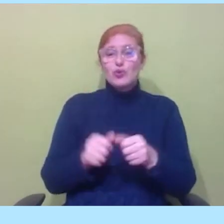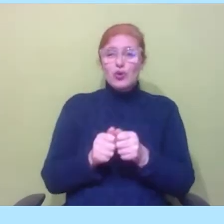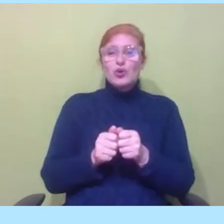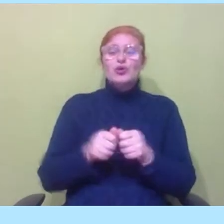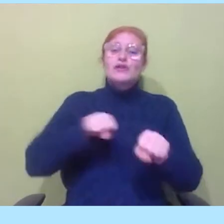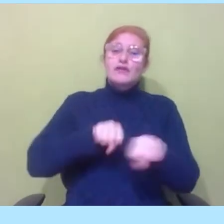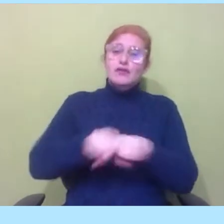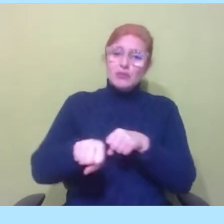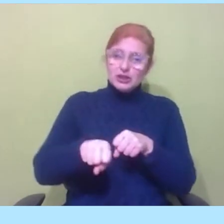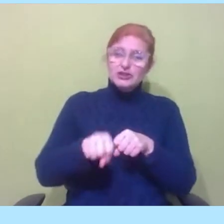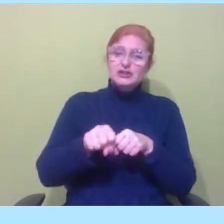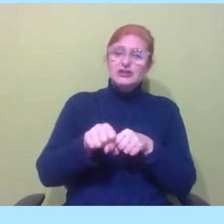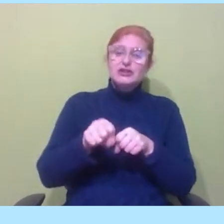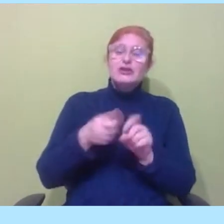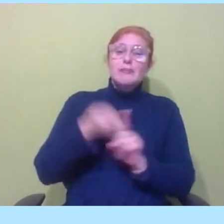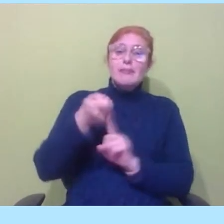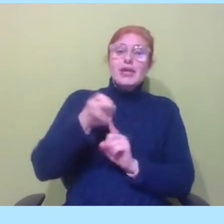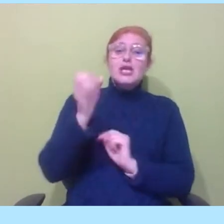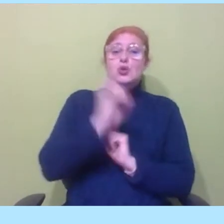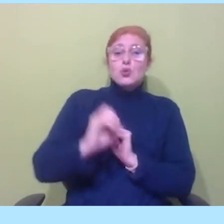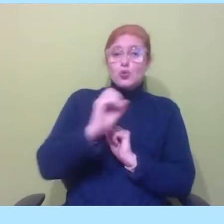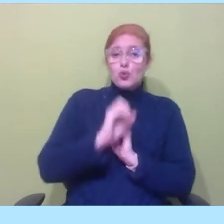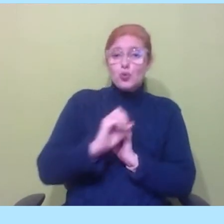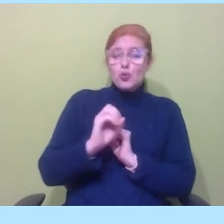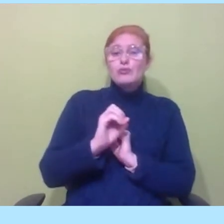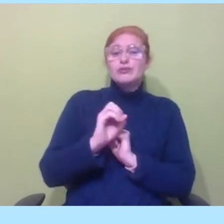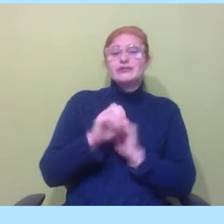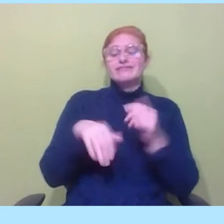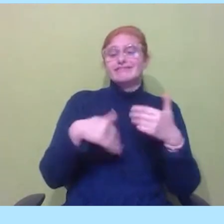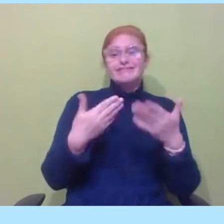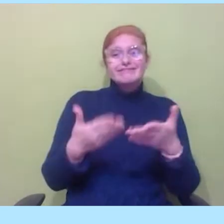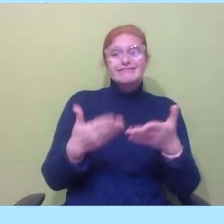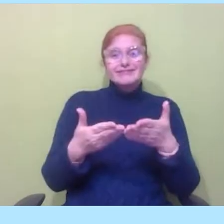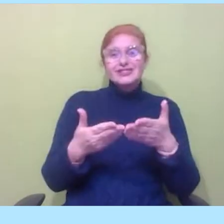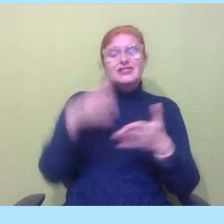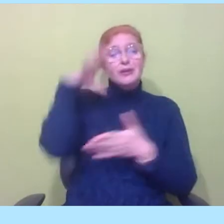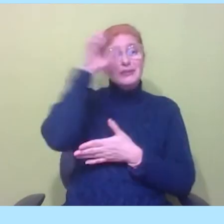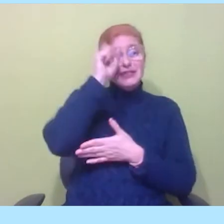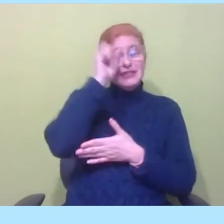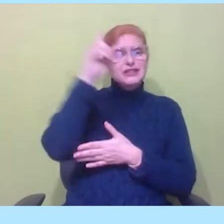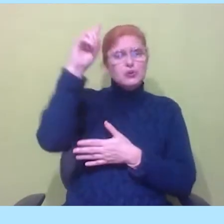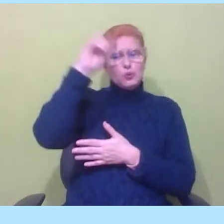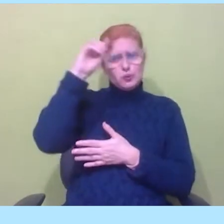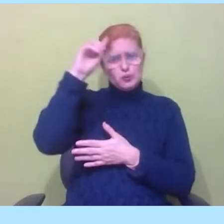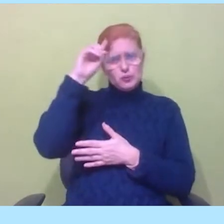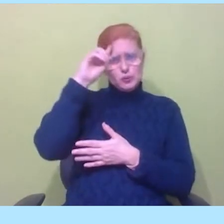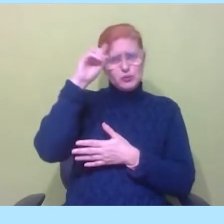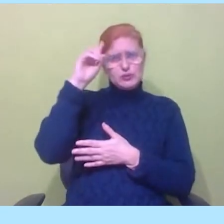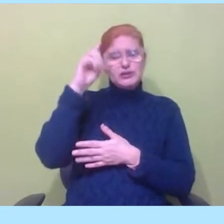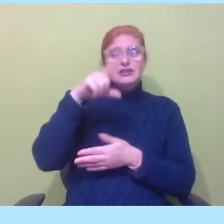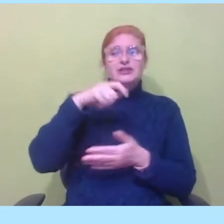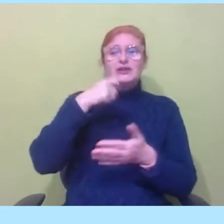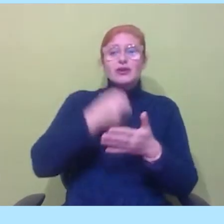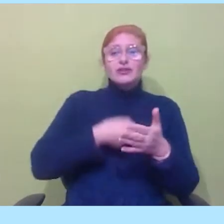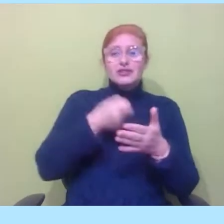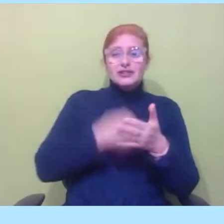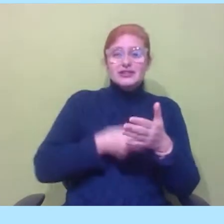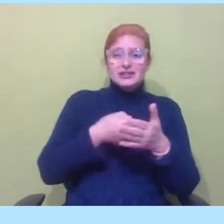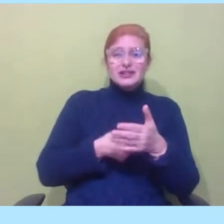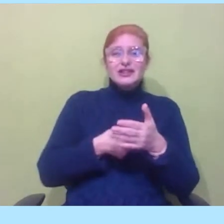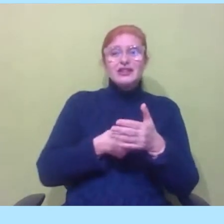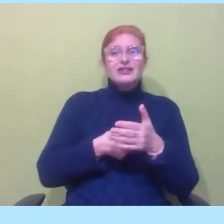em outubro. Então, enfim, né? Então são aprendizados diários, e eu tento estar sempre com o ouvido muito